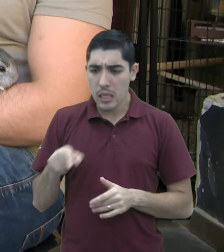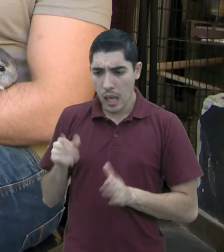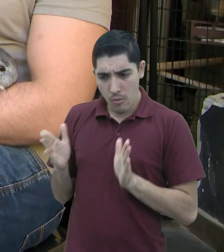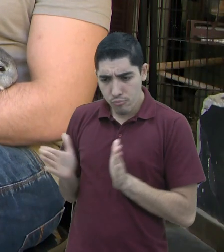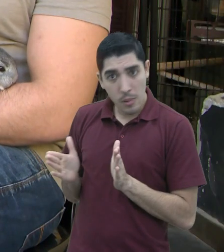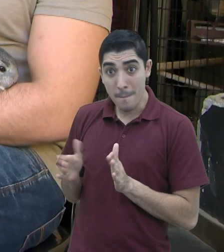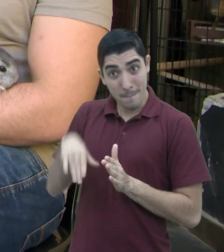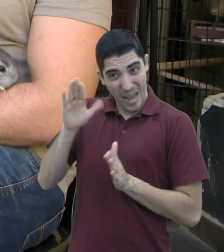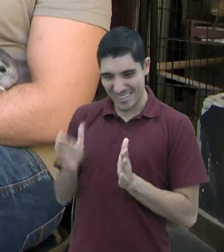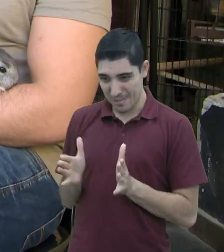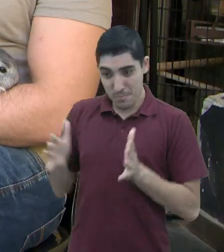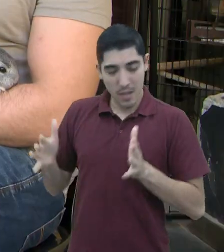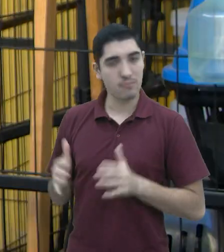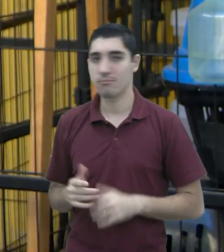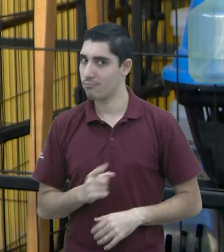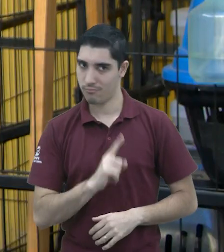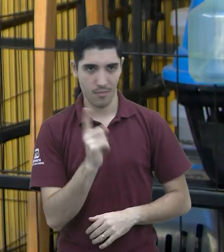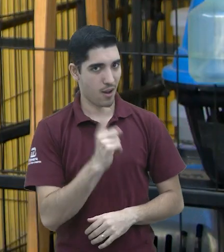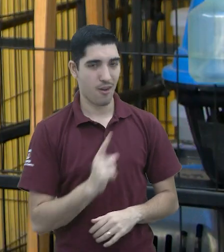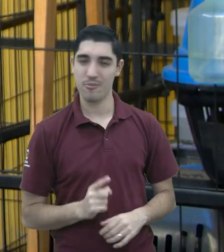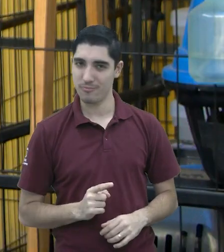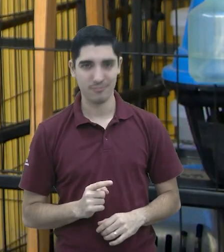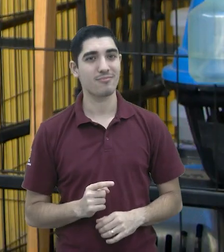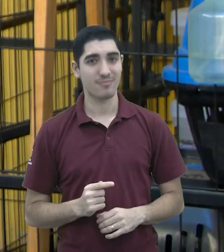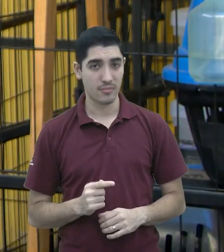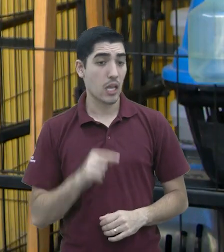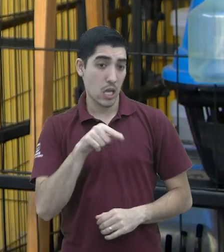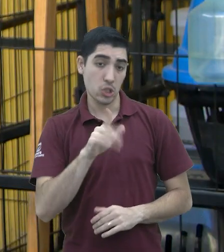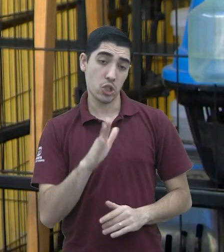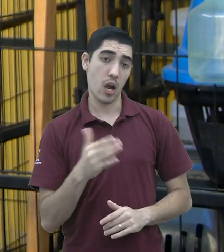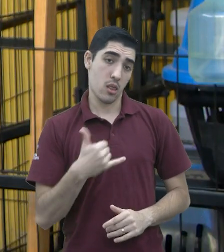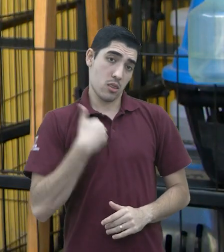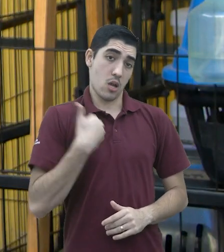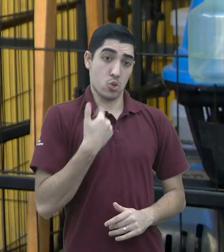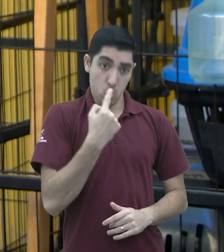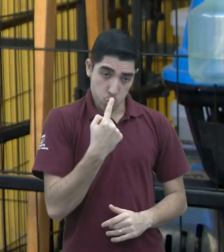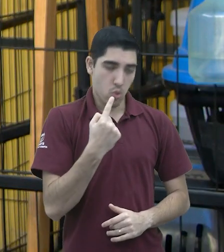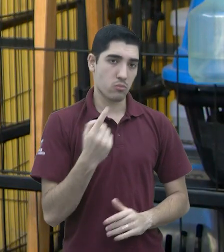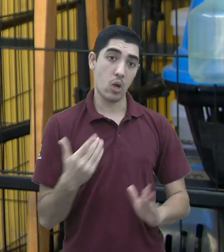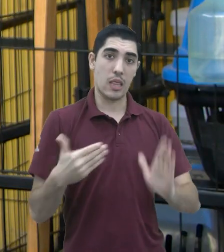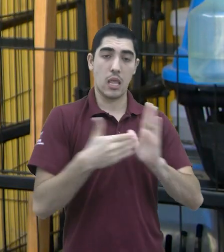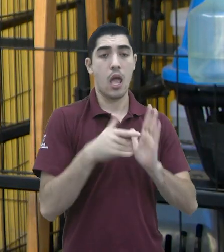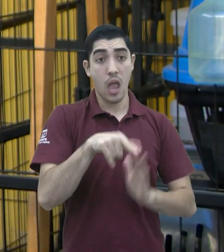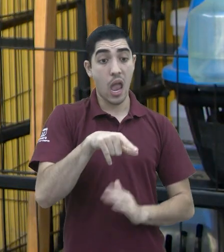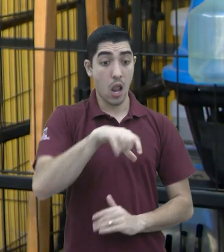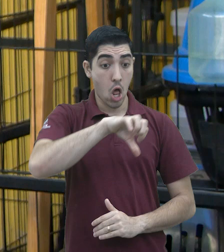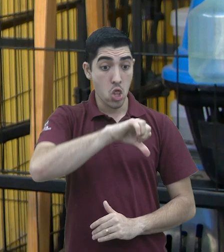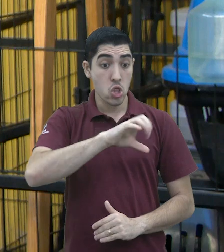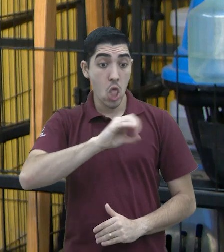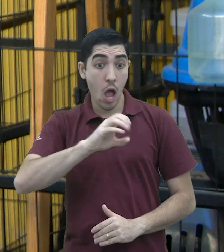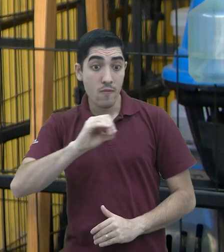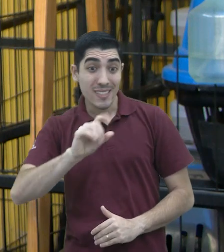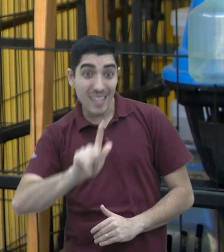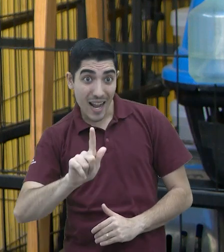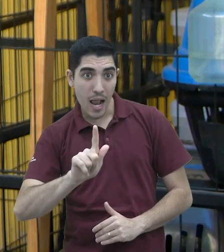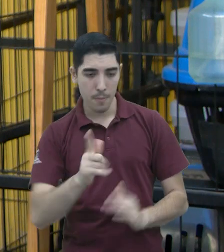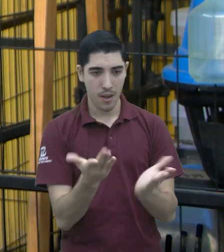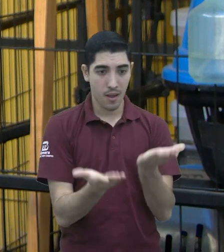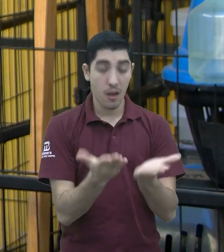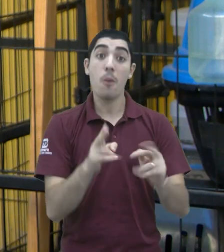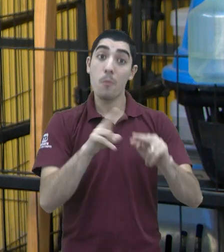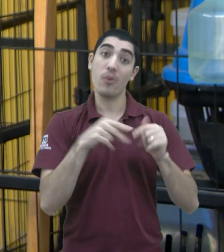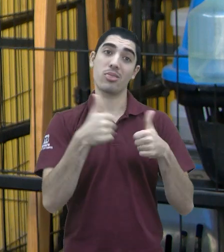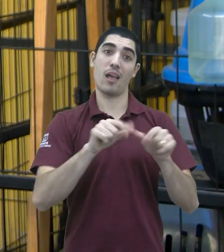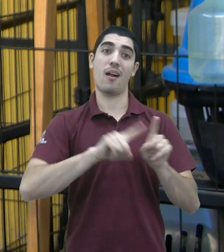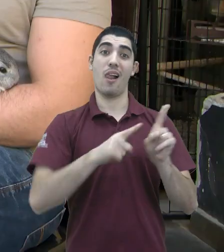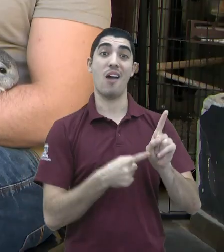desse tamanico que ela tá, ela não cresce mais. Não, ela pode ver que eles já atingiram 1 ano, eles não vão crescer. Ela pesa 900 gramas.